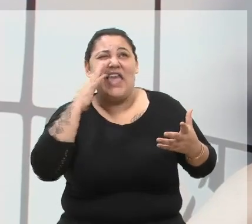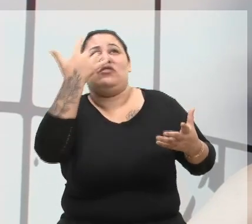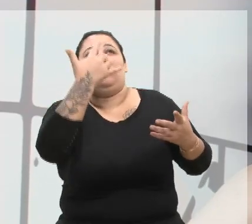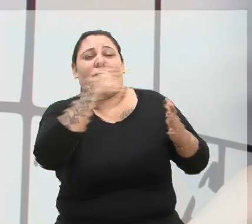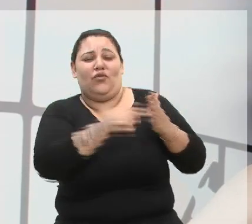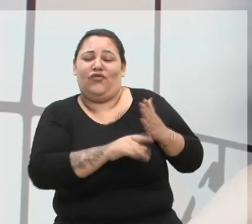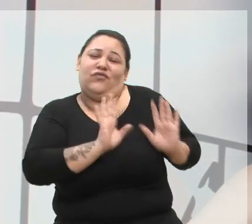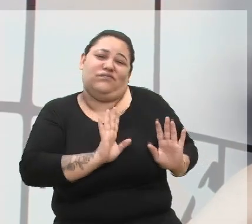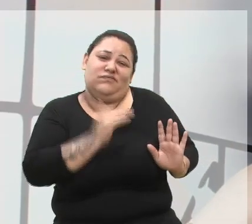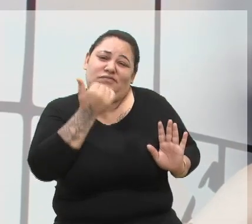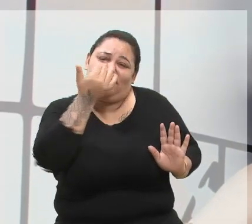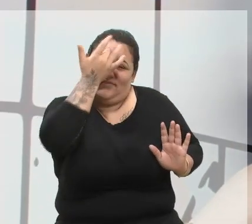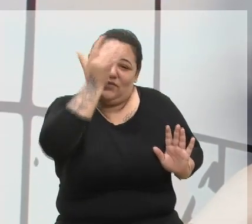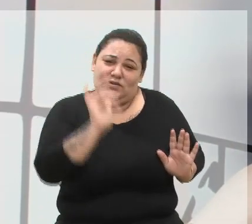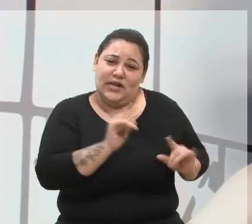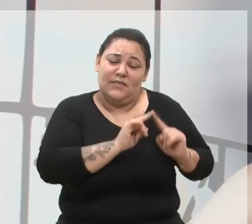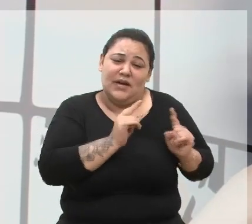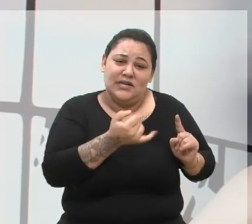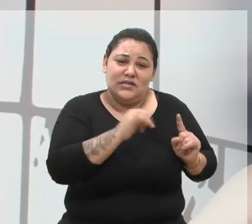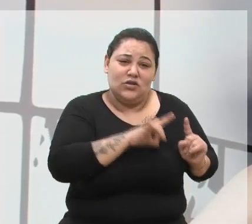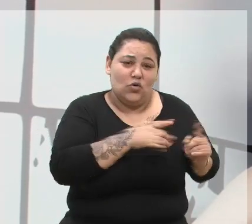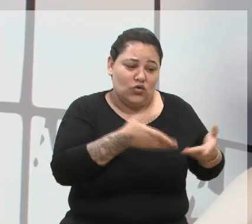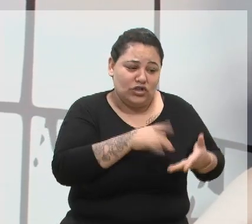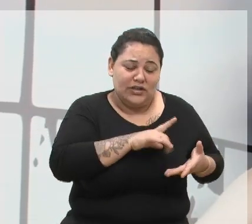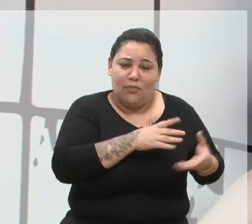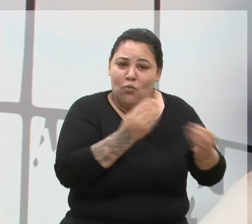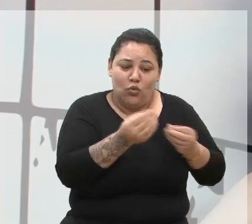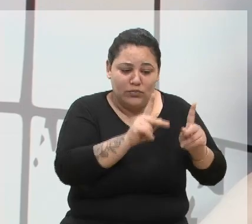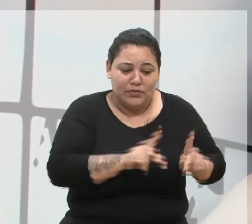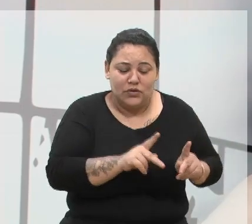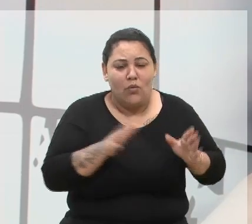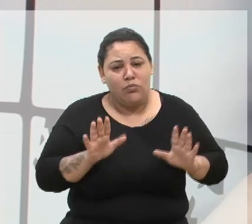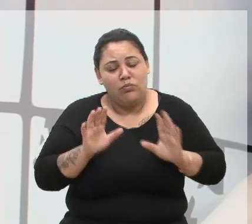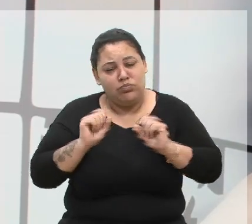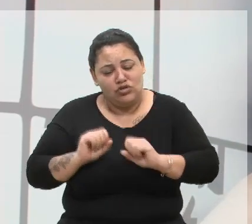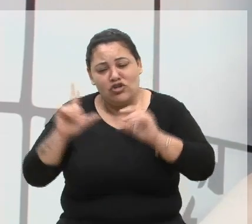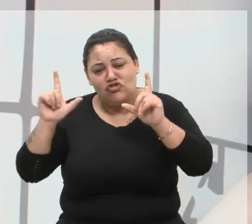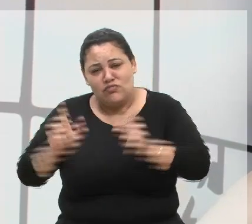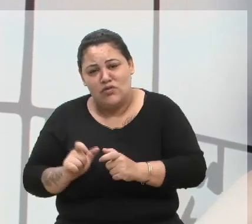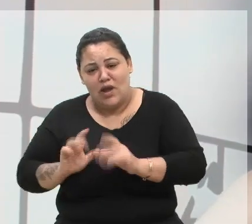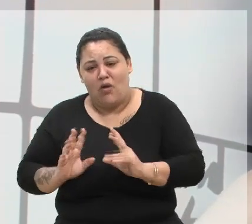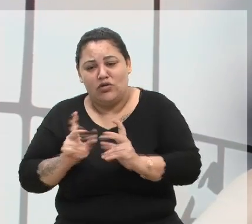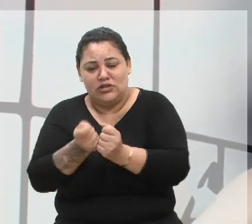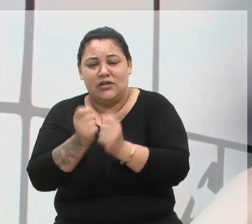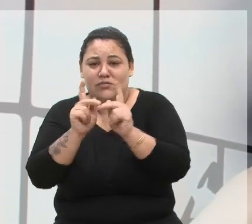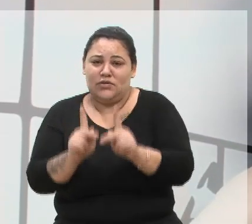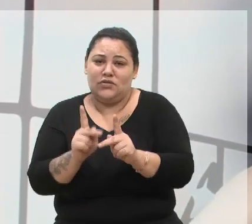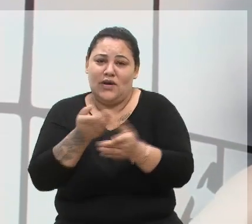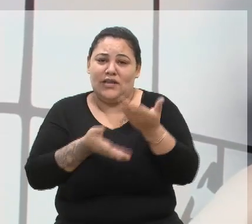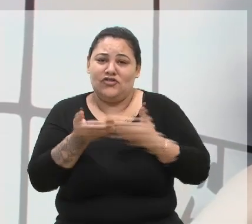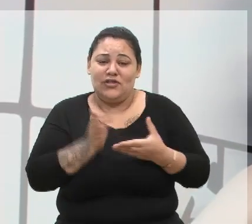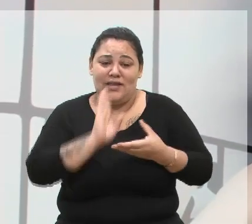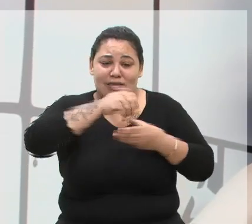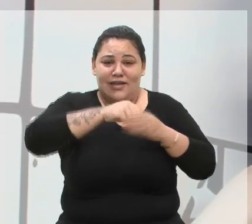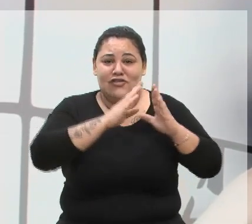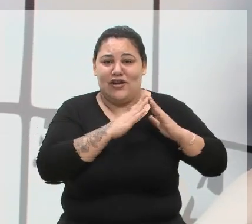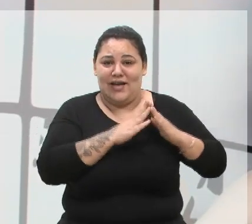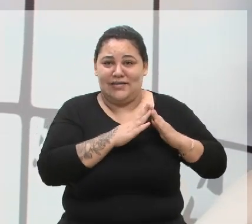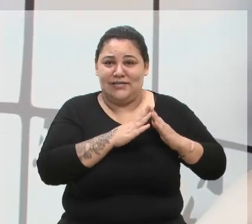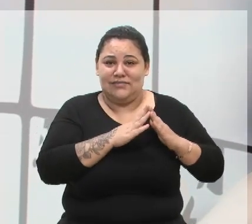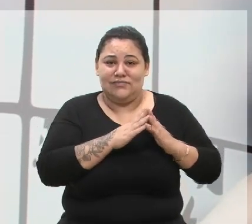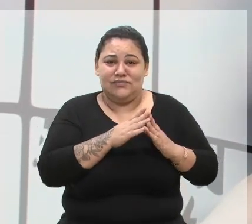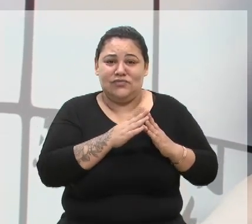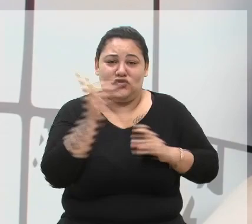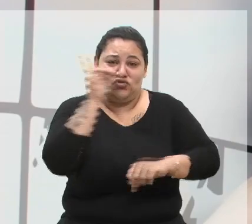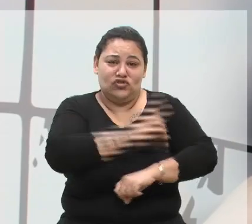tem 100 pessoas na UPA, a gente poderia ter só 50 ou talvez só 30, e a pessoa está sendo atendida na sua própria casa, né? Num dia frio,